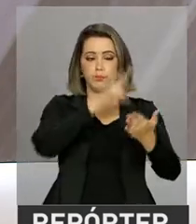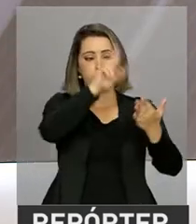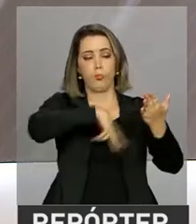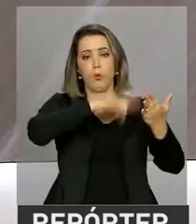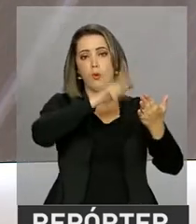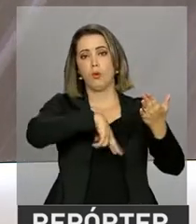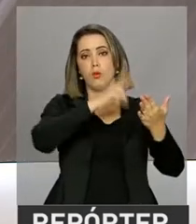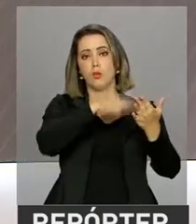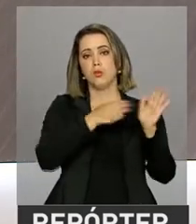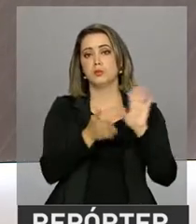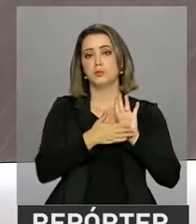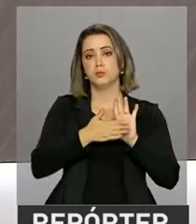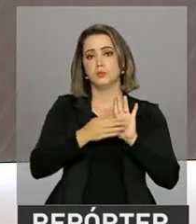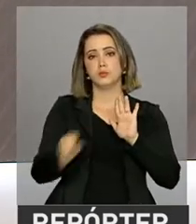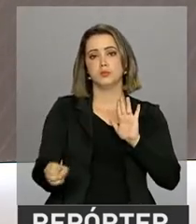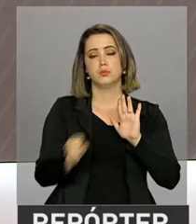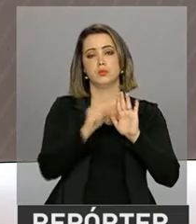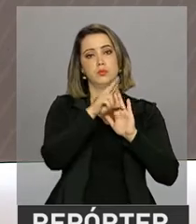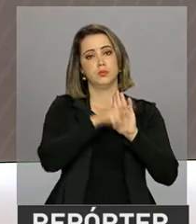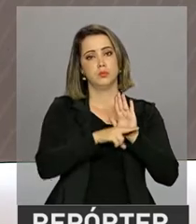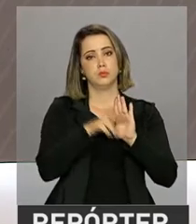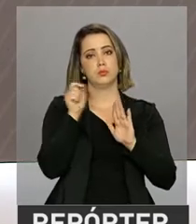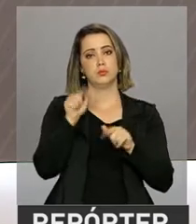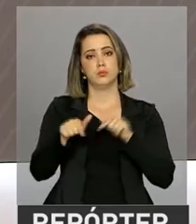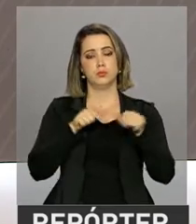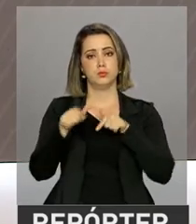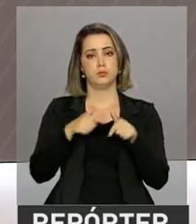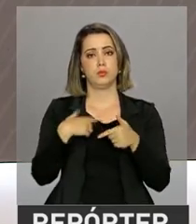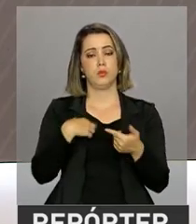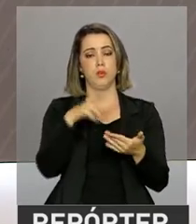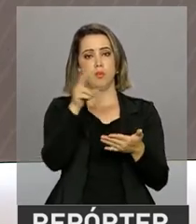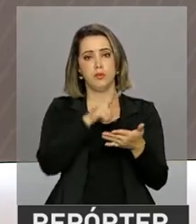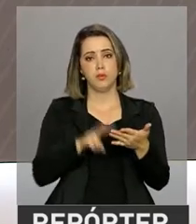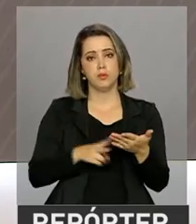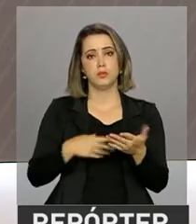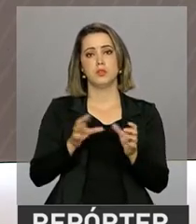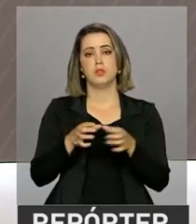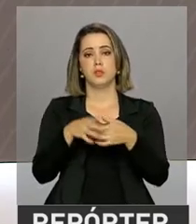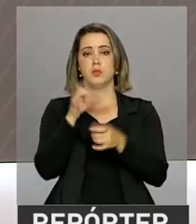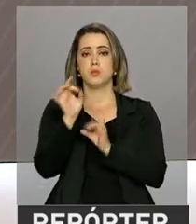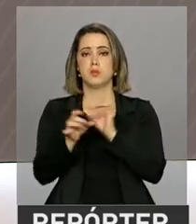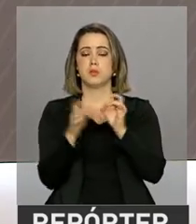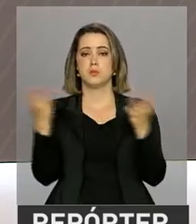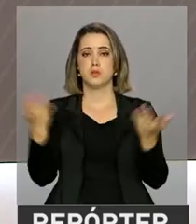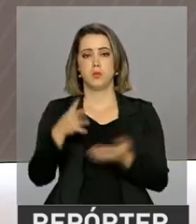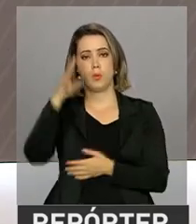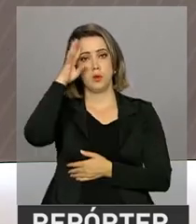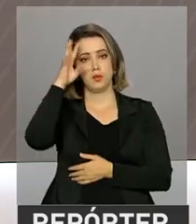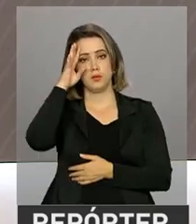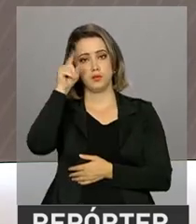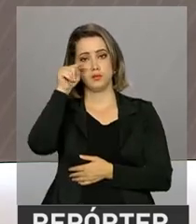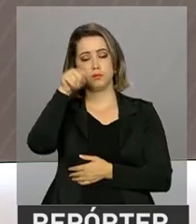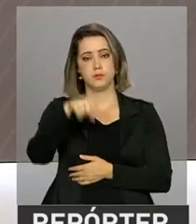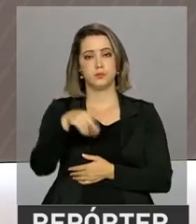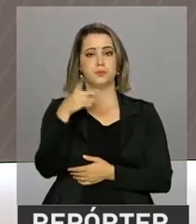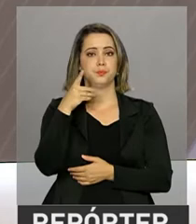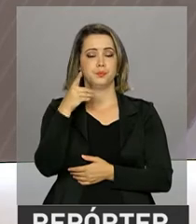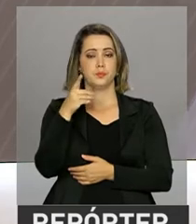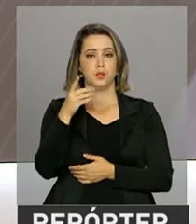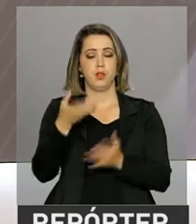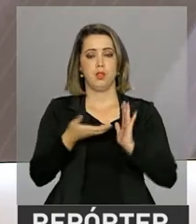para a proposta de reforma trabalhista e que foi lido na comissão especial nesta quarta feira na câmara dos deputados